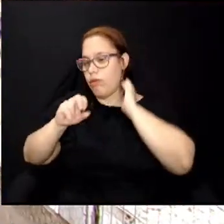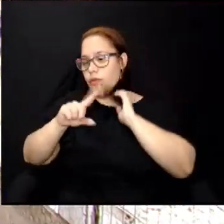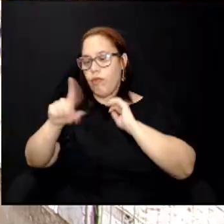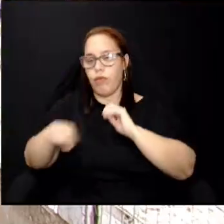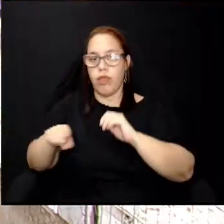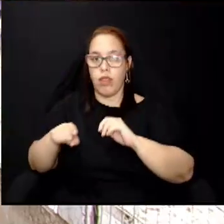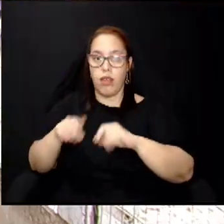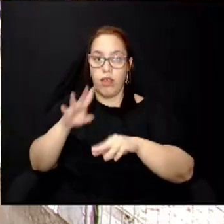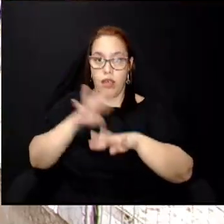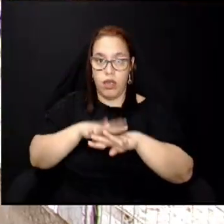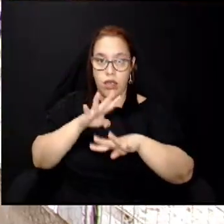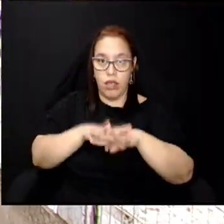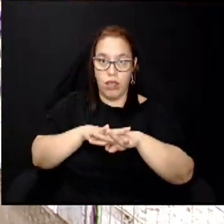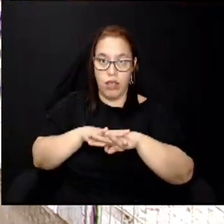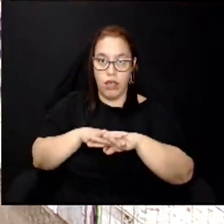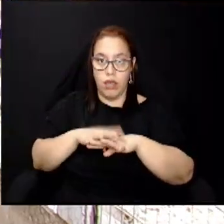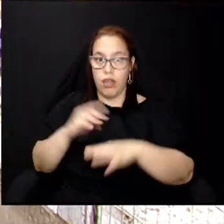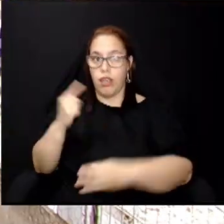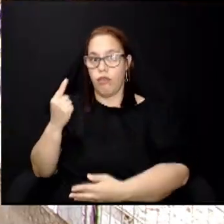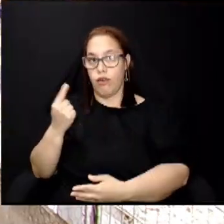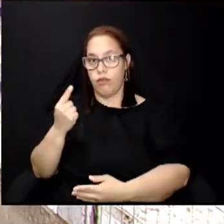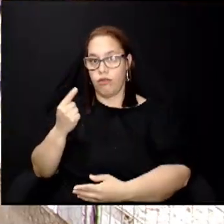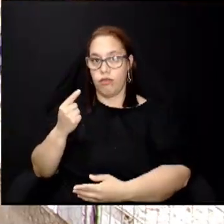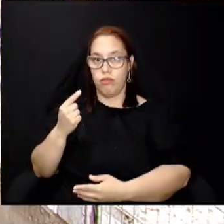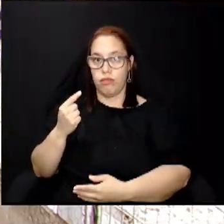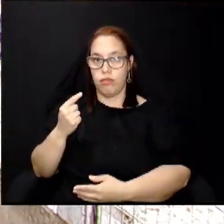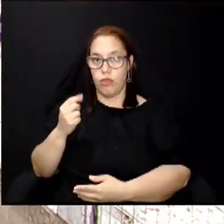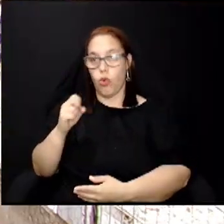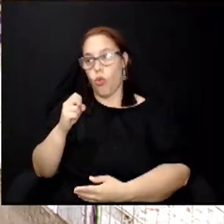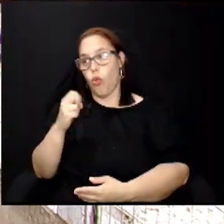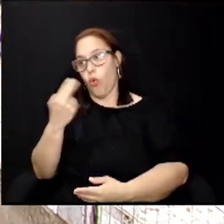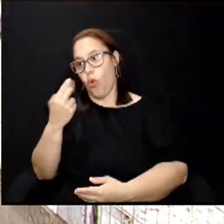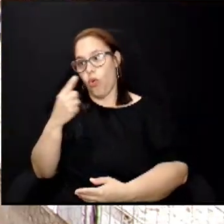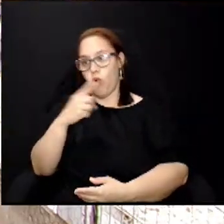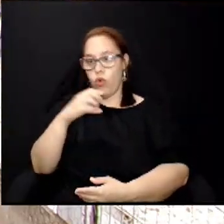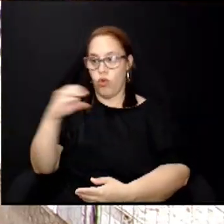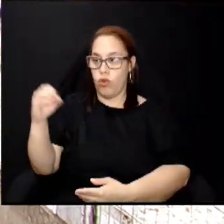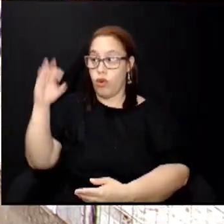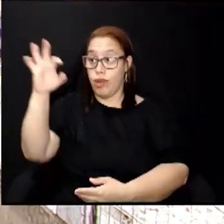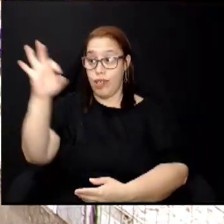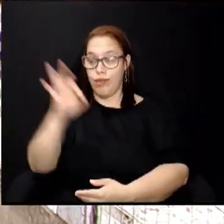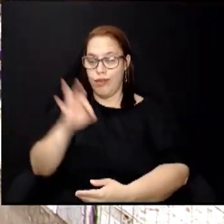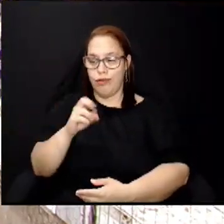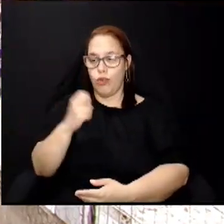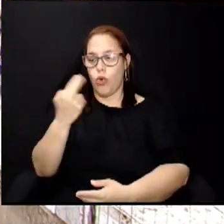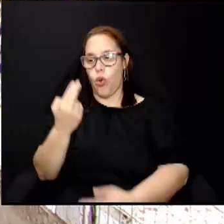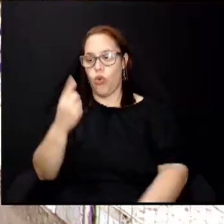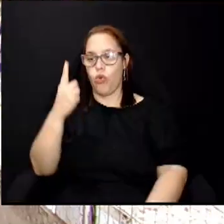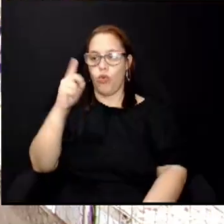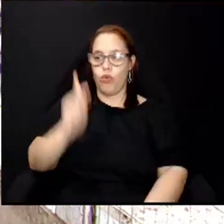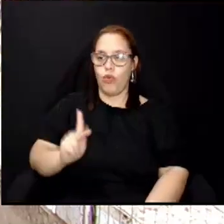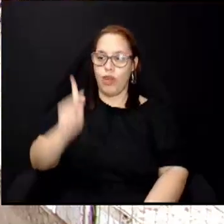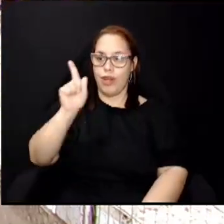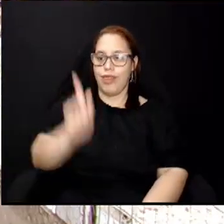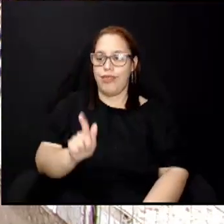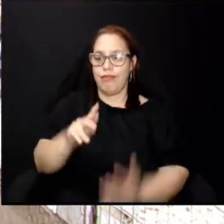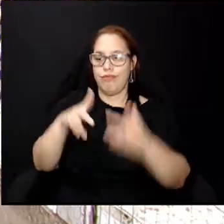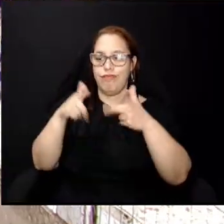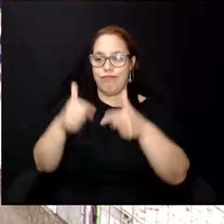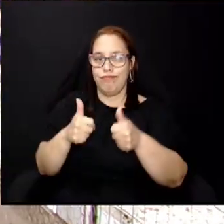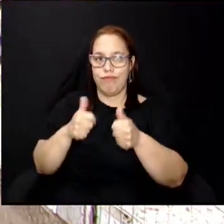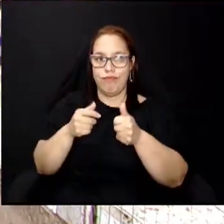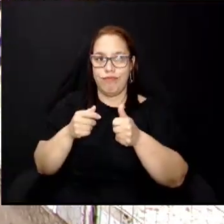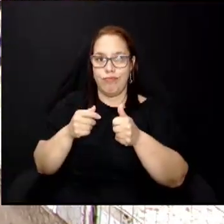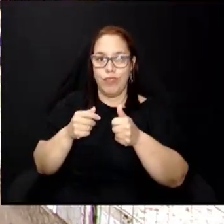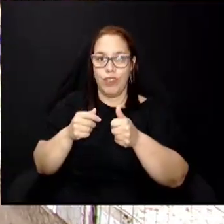1? Ou 1 ou 100? Sim. 100% ou 1 quilo. Tudo aquilo era para você colocar o